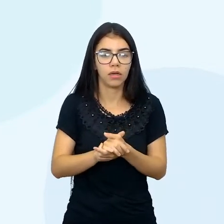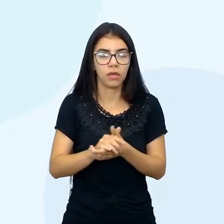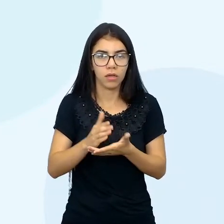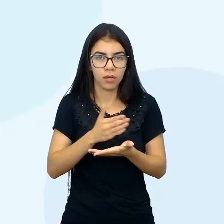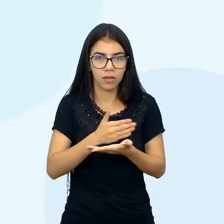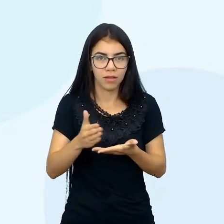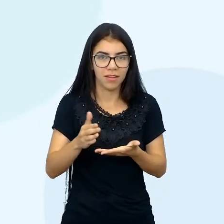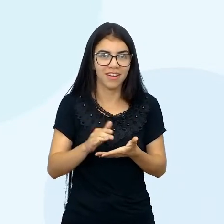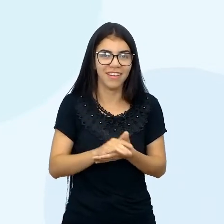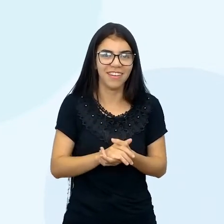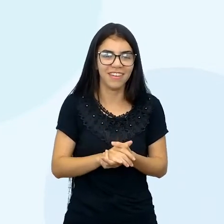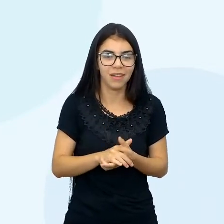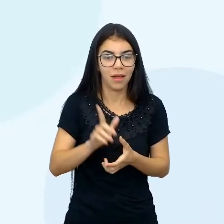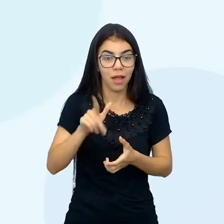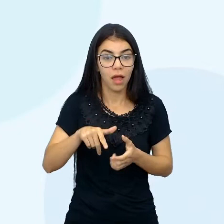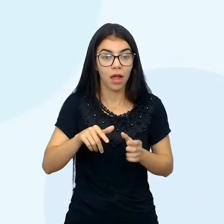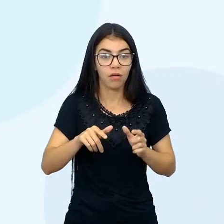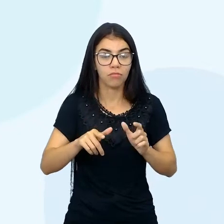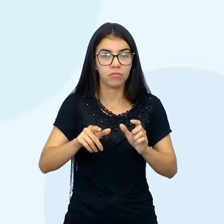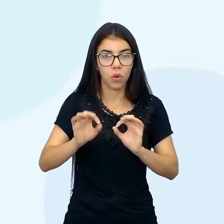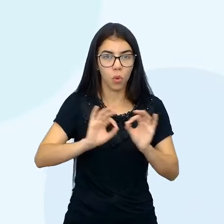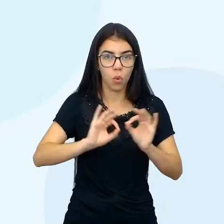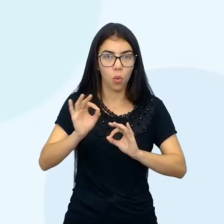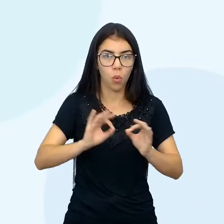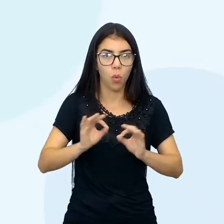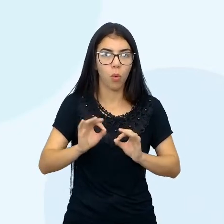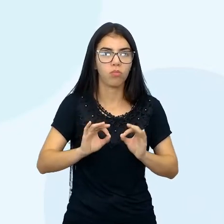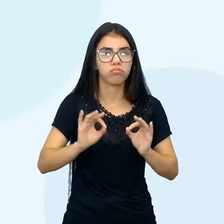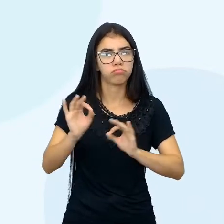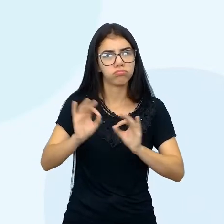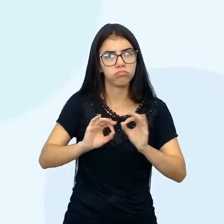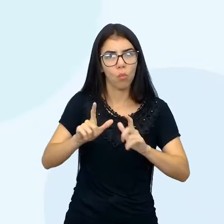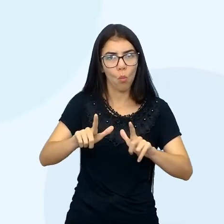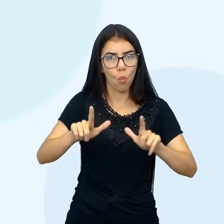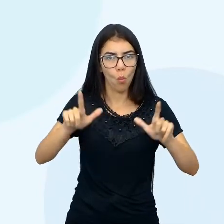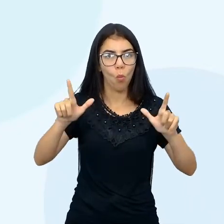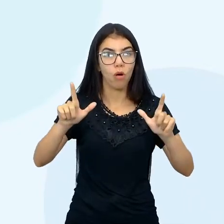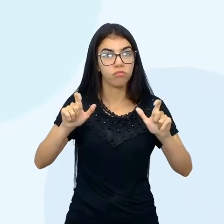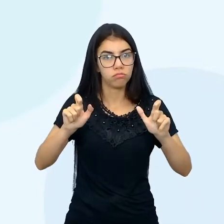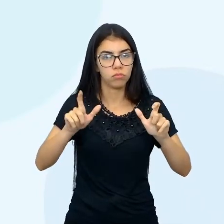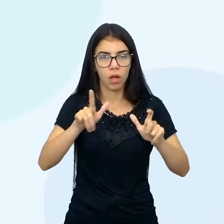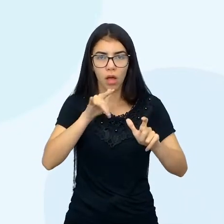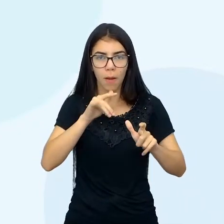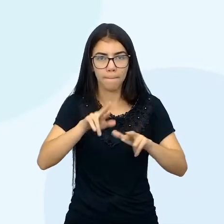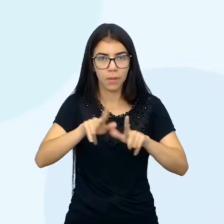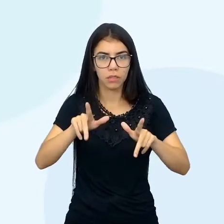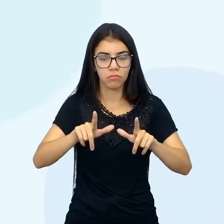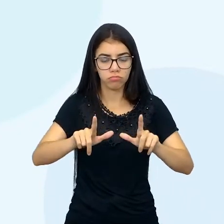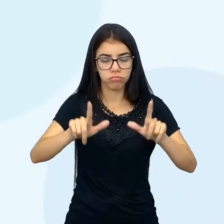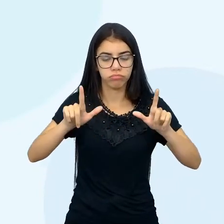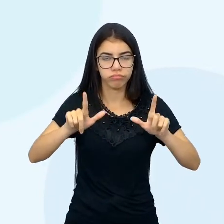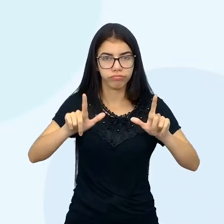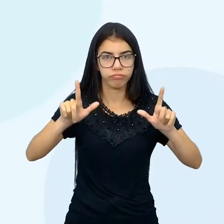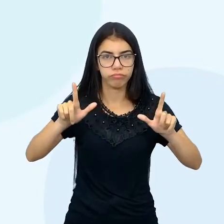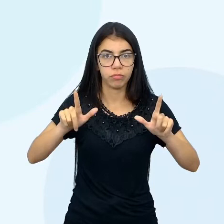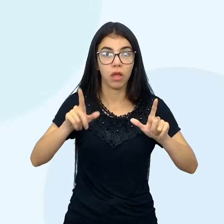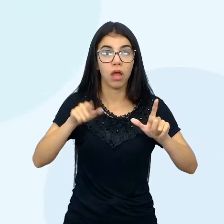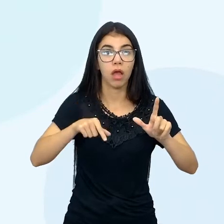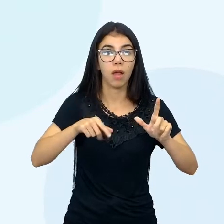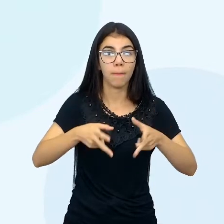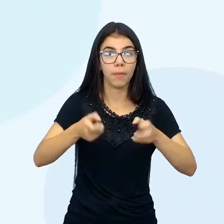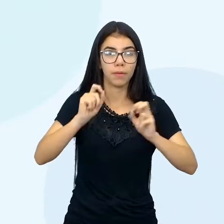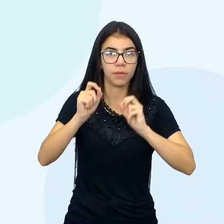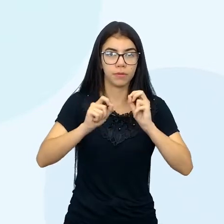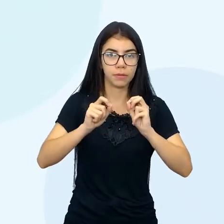enfim. Exato. Exato. De um plano close, de um plano fechado para um plano médio, você já